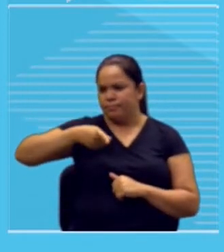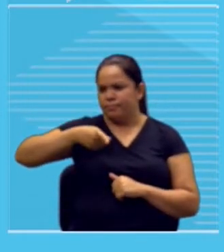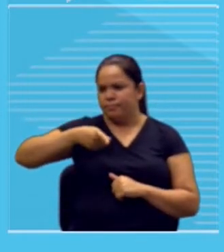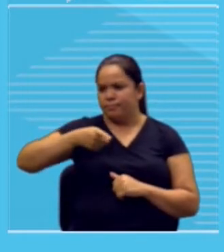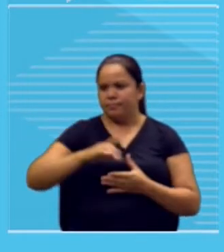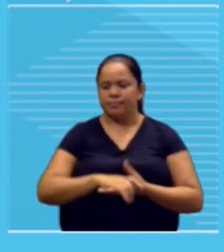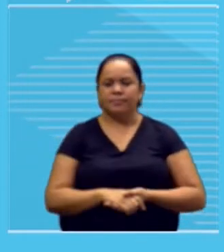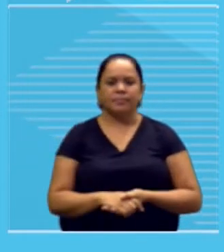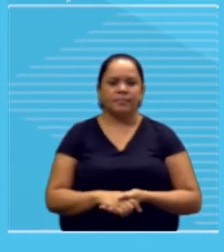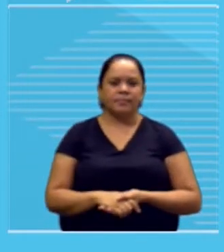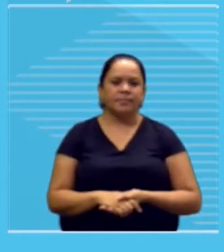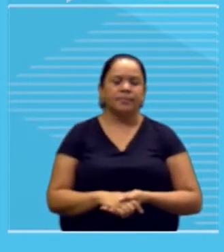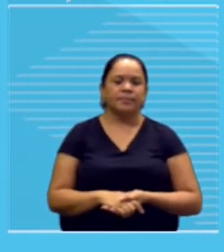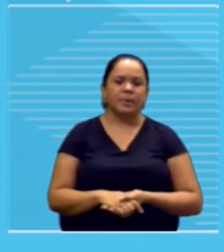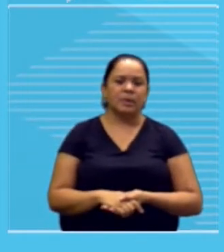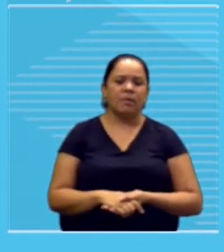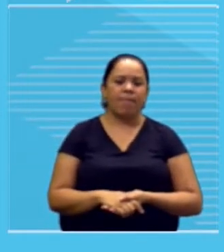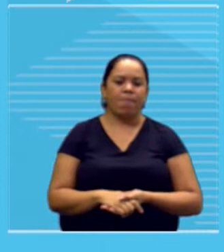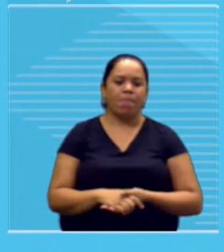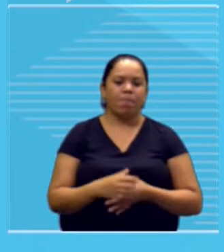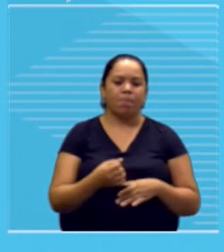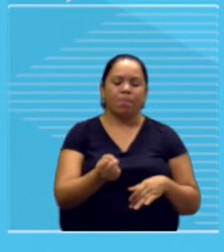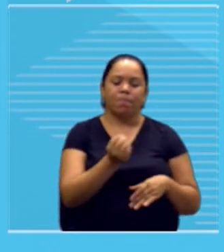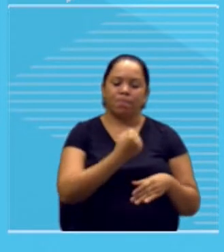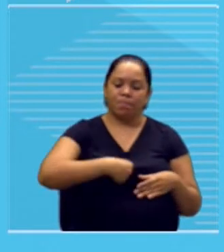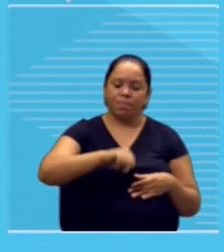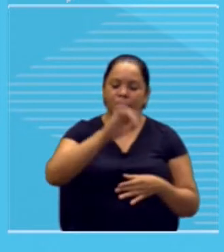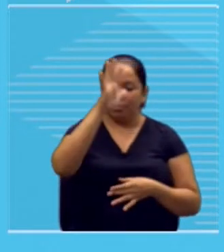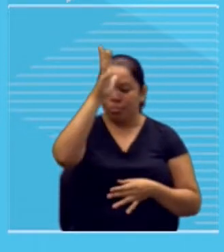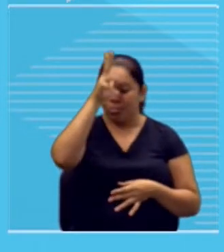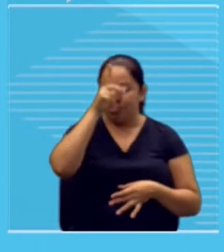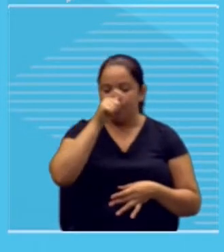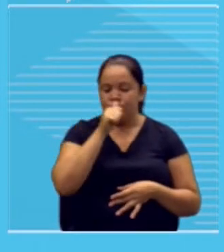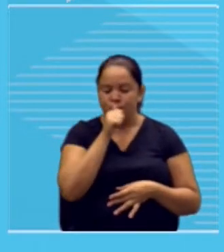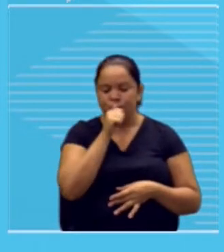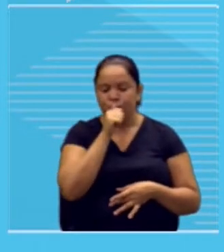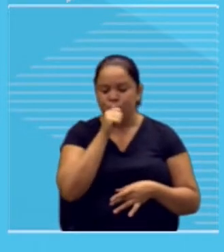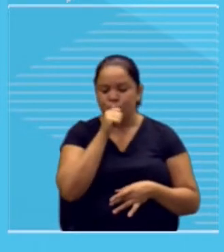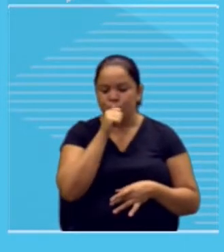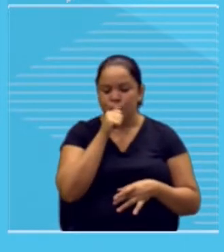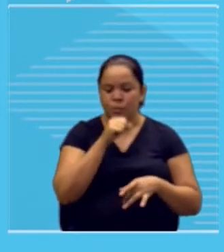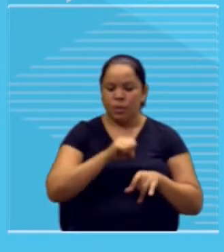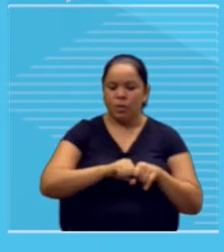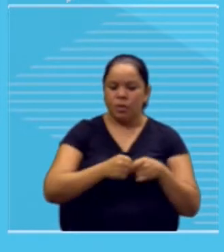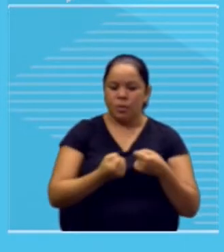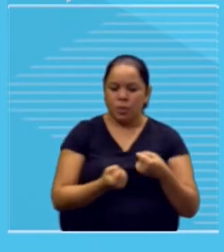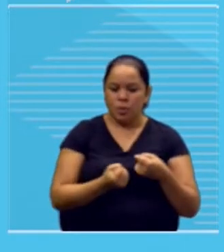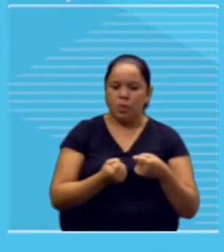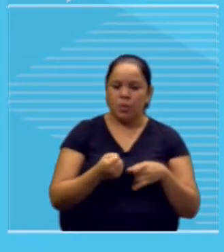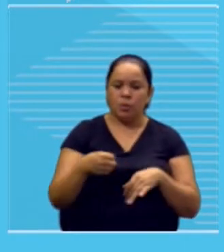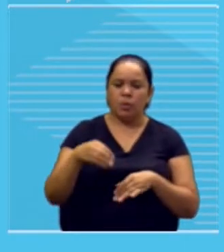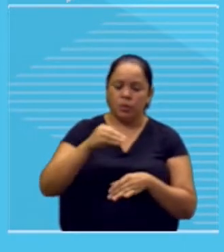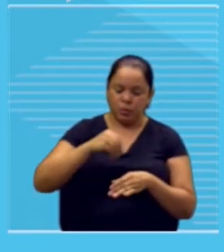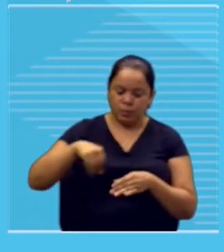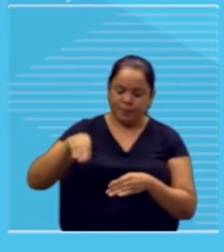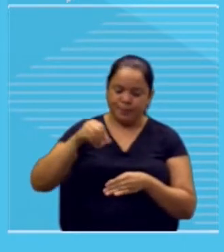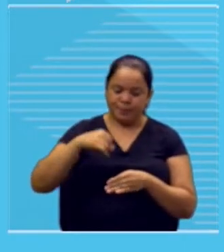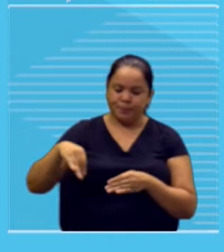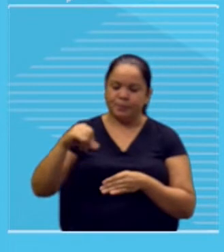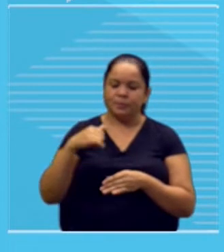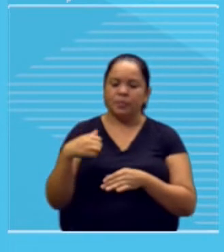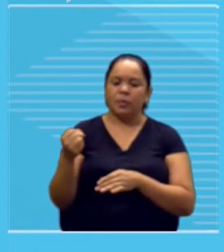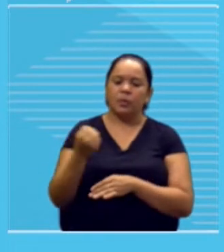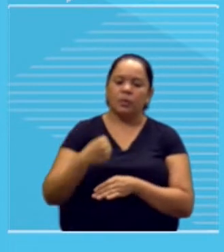imaginei por exemplo a receita de um frango corte tempere cozin